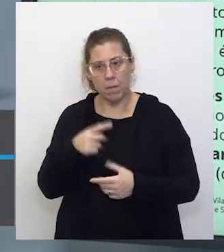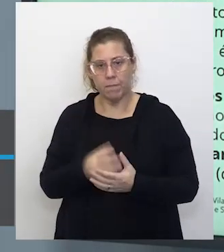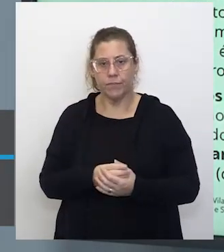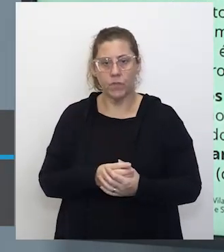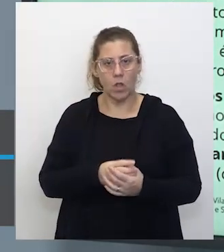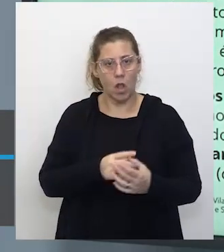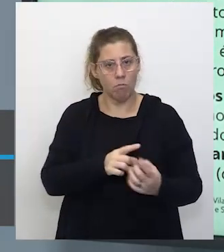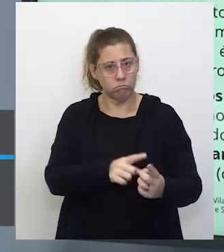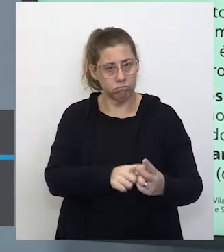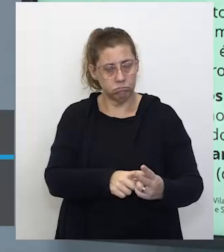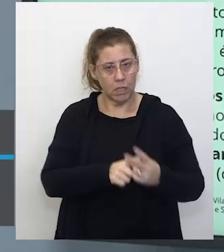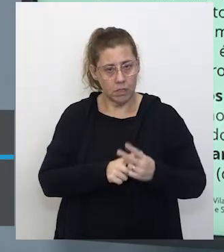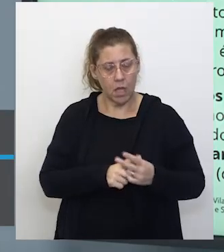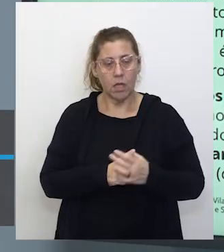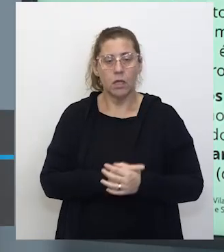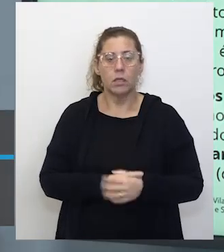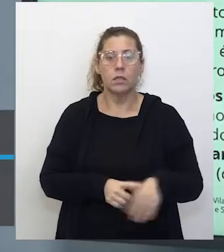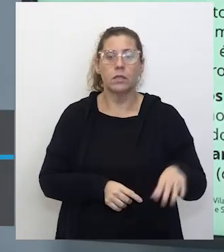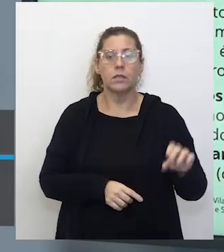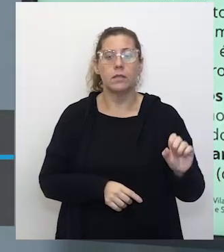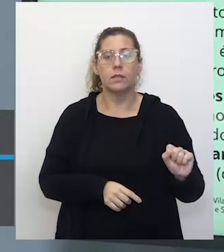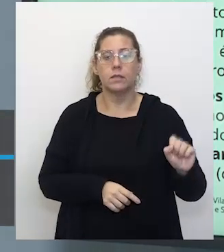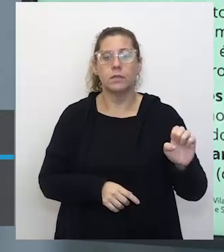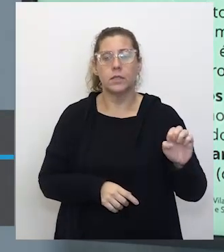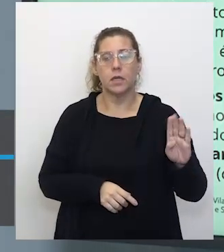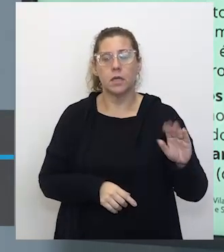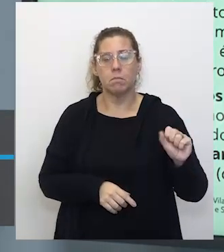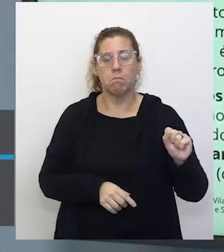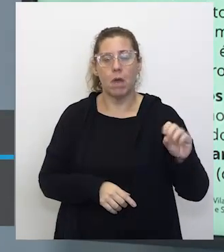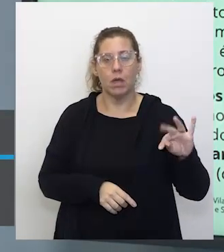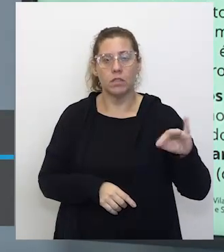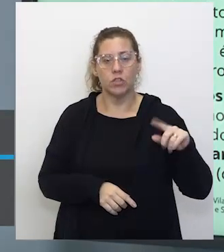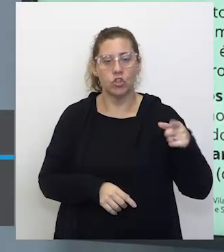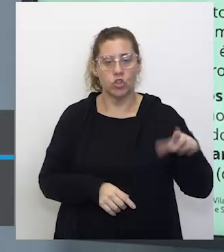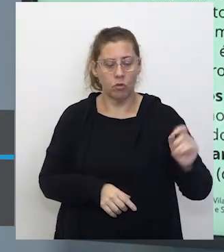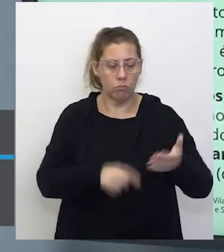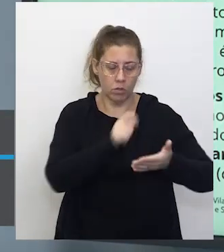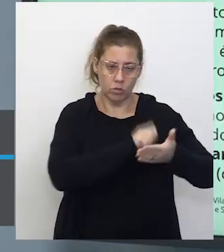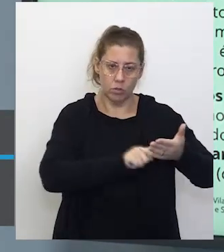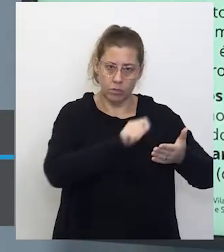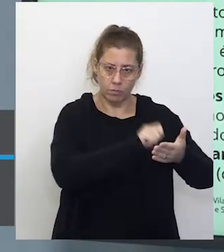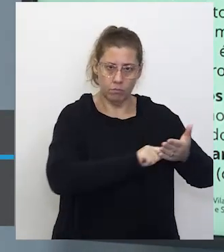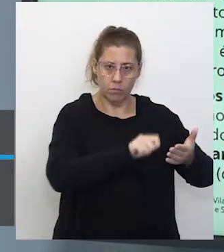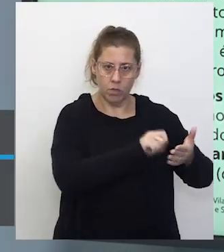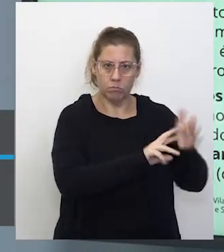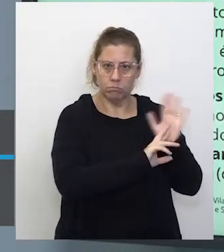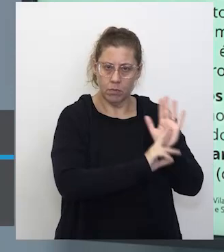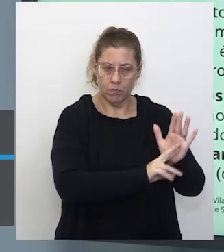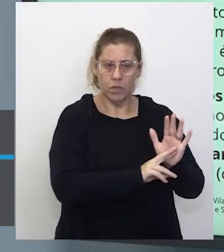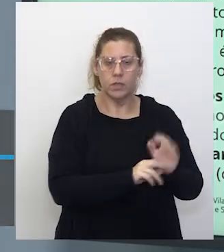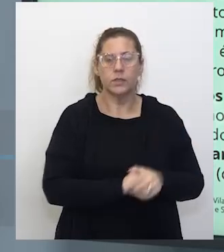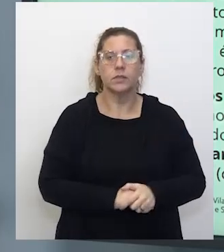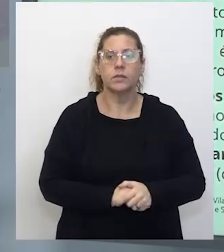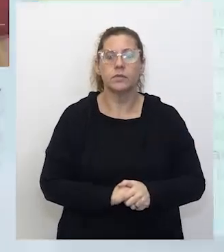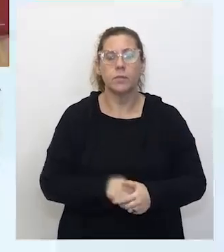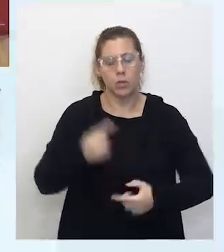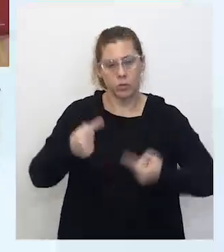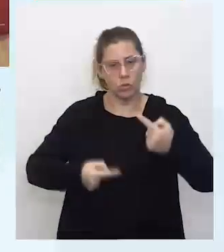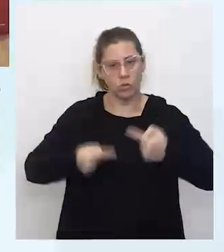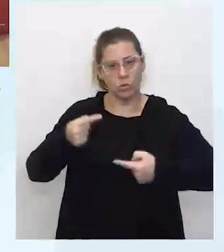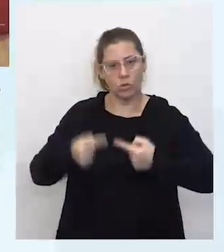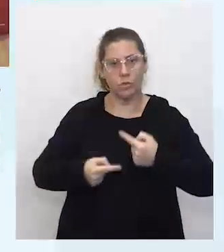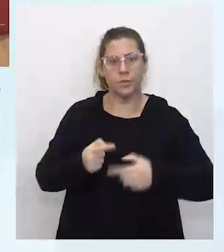do Sebastião Villanova, que é um sociólogo importante que escreveu aí uma referência para a sociologia, para discutir,